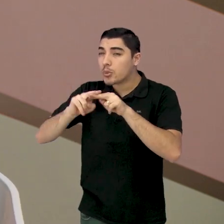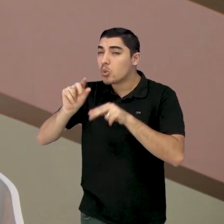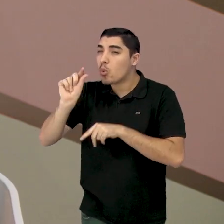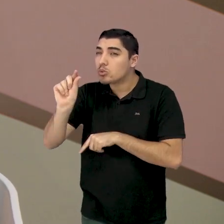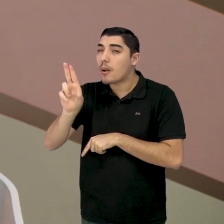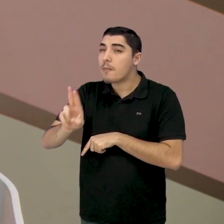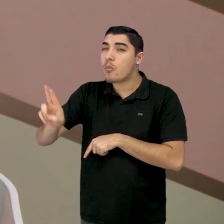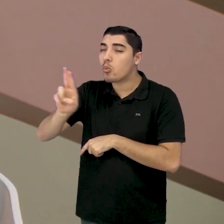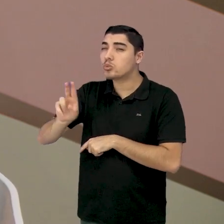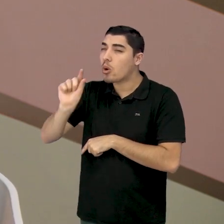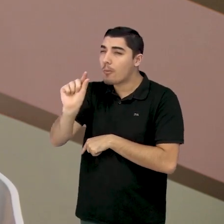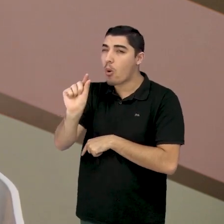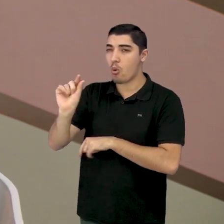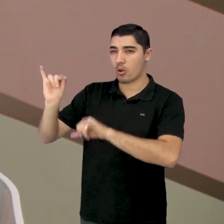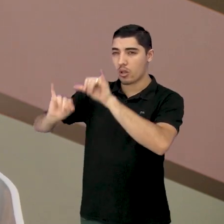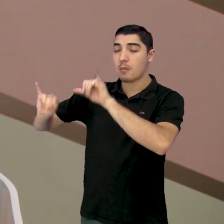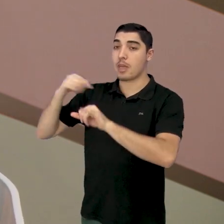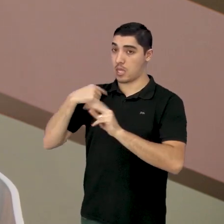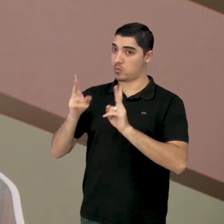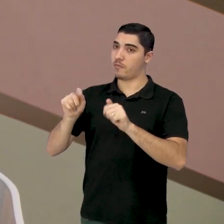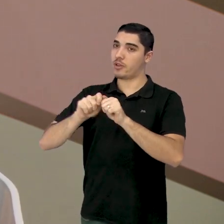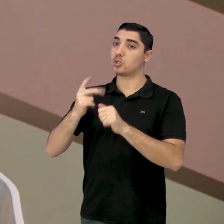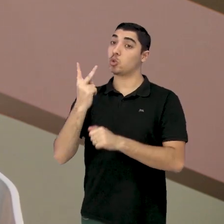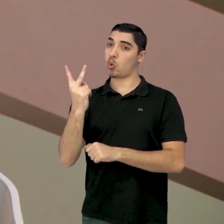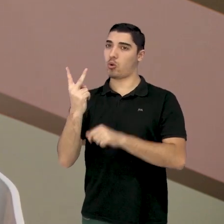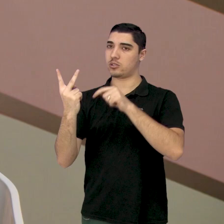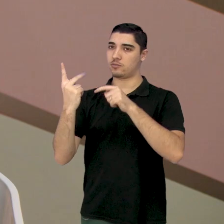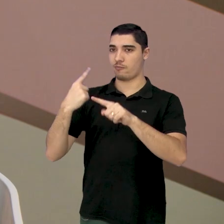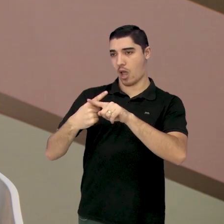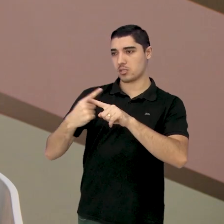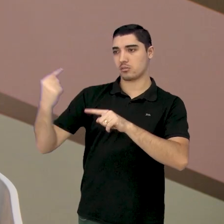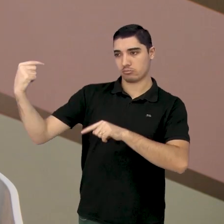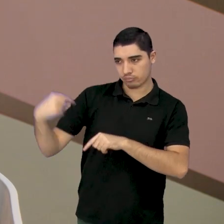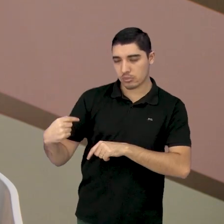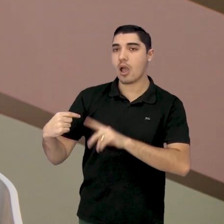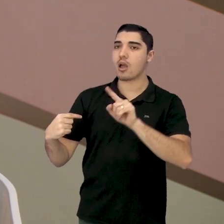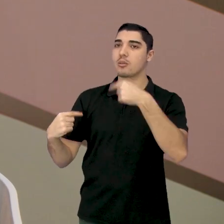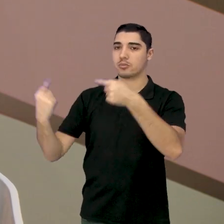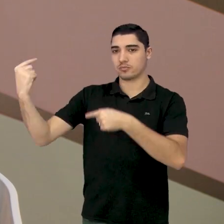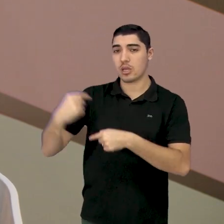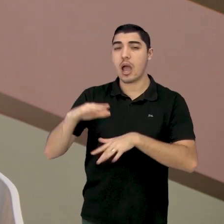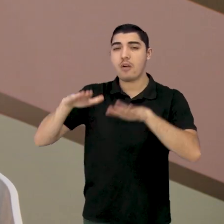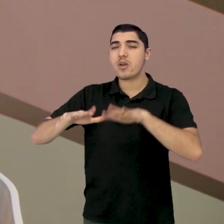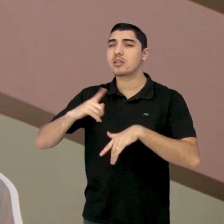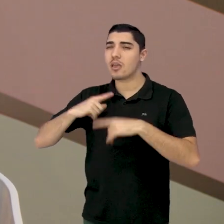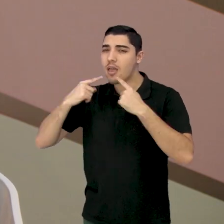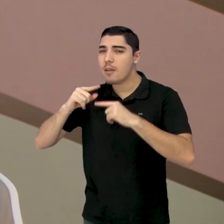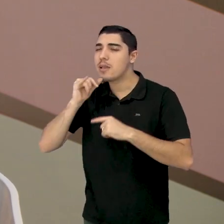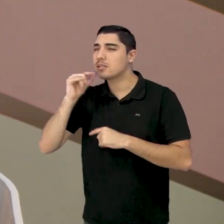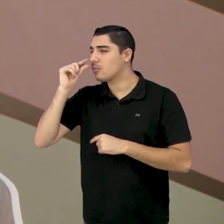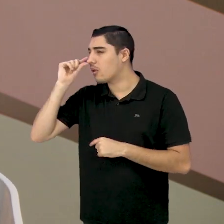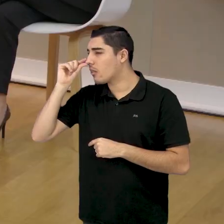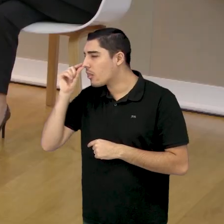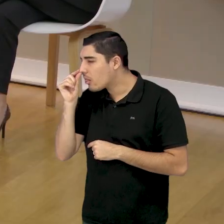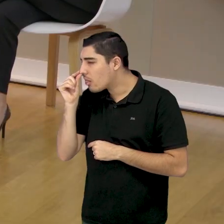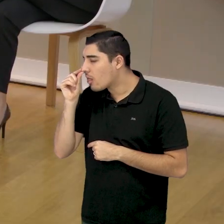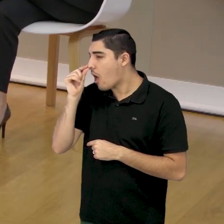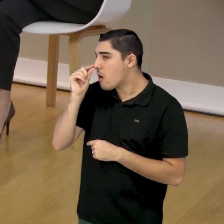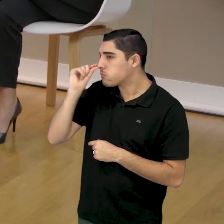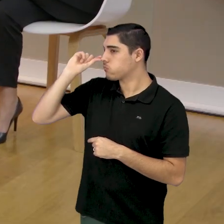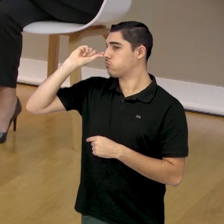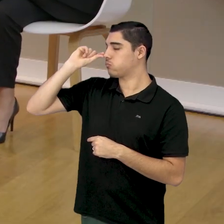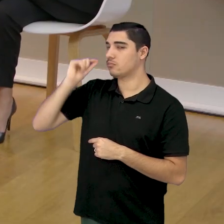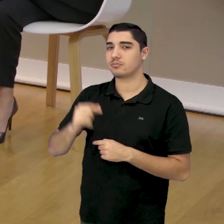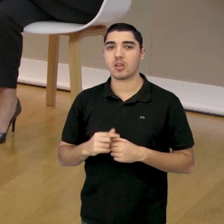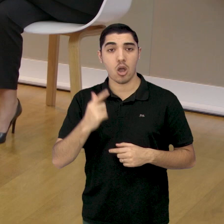pouca quantidade de produto, geralmente eu faço em 2 sessões e ele é muito usado para algumas queixas, como pontinha do nariz caída. Tem algumas imagens também,